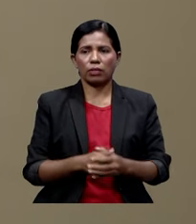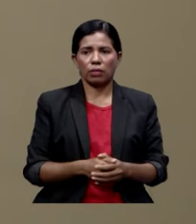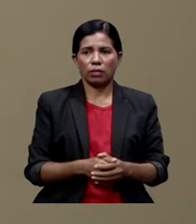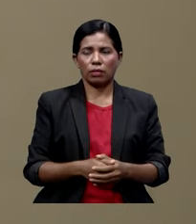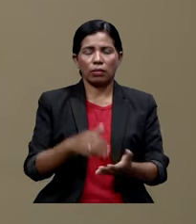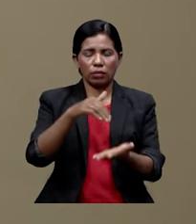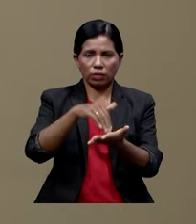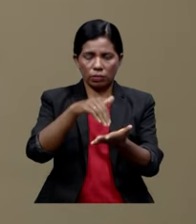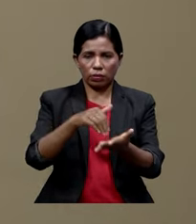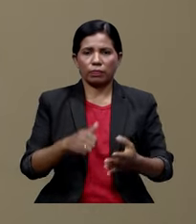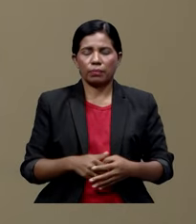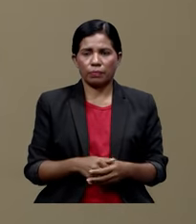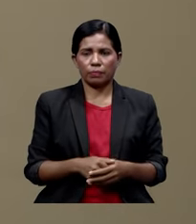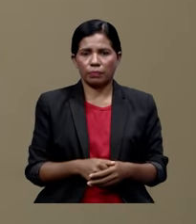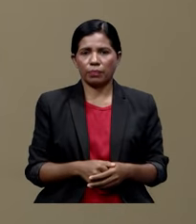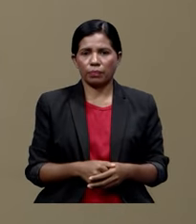Estudem.